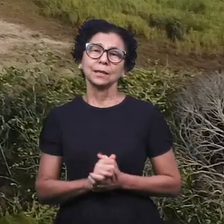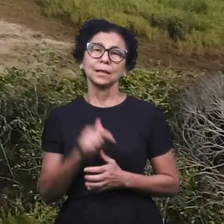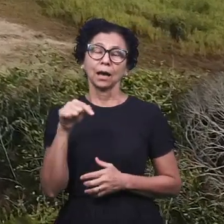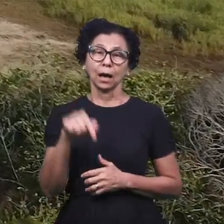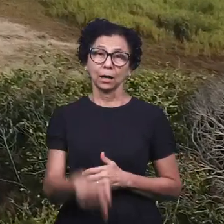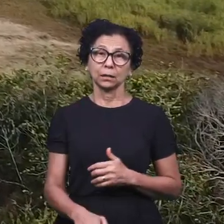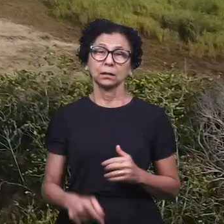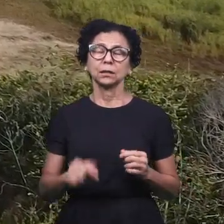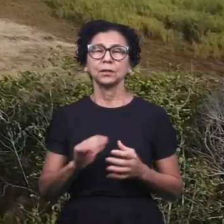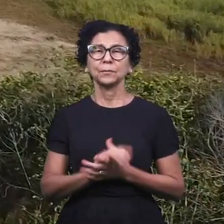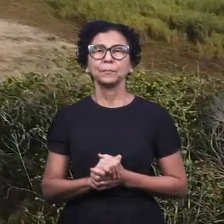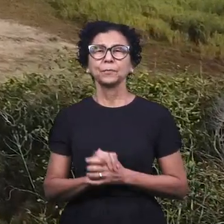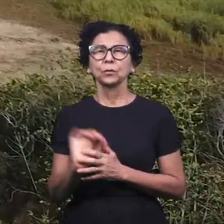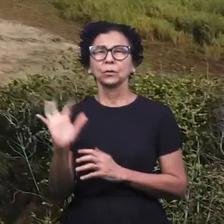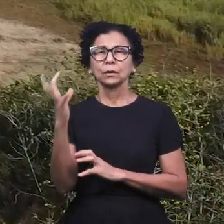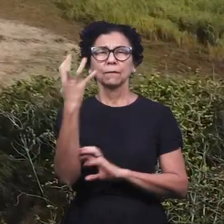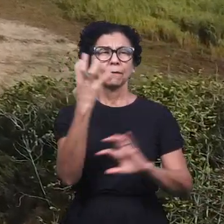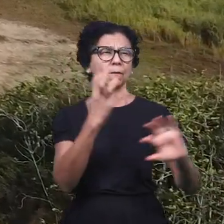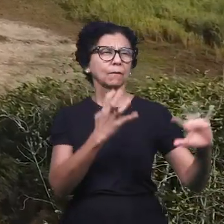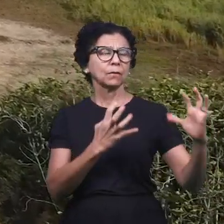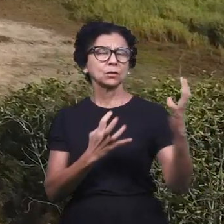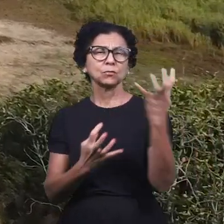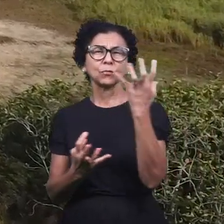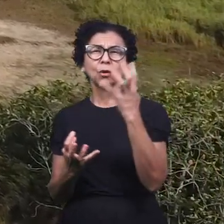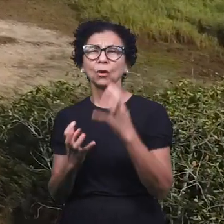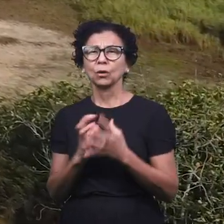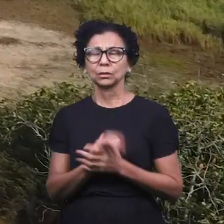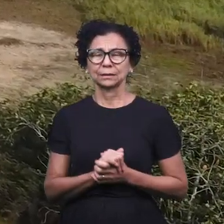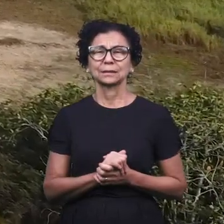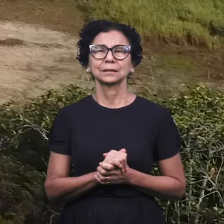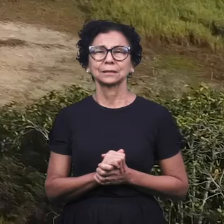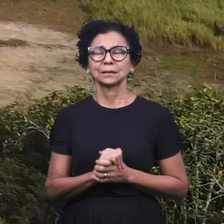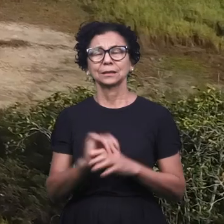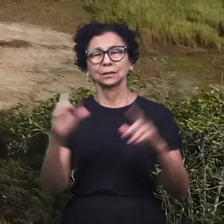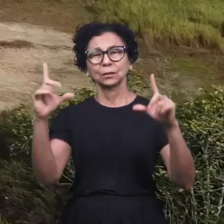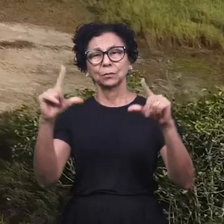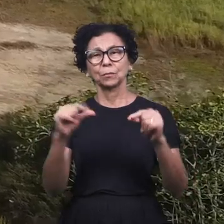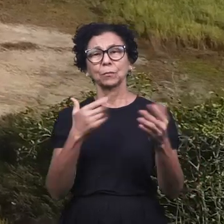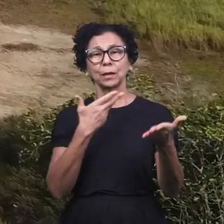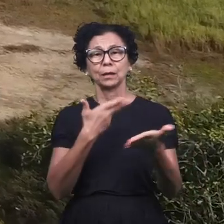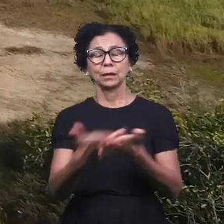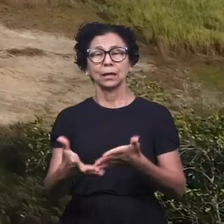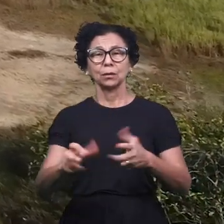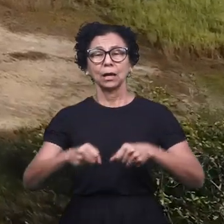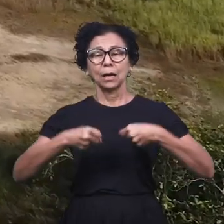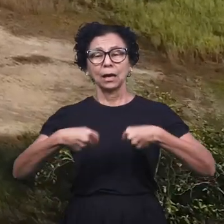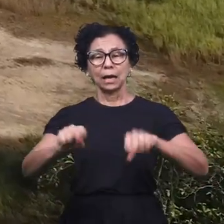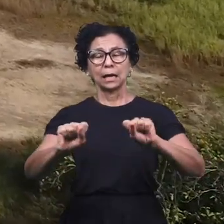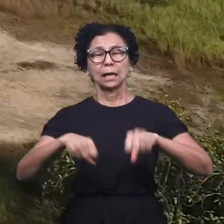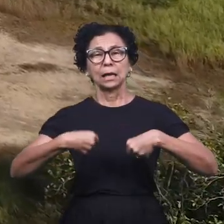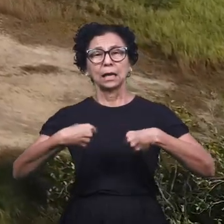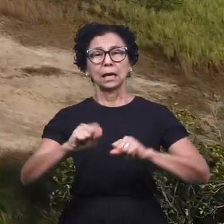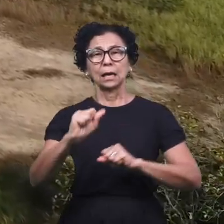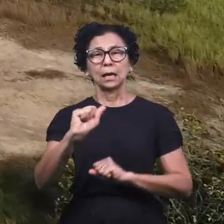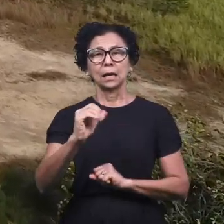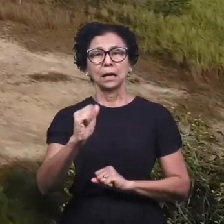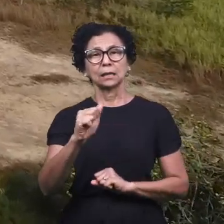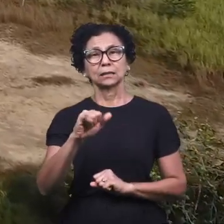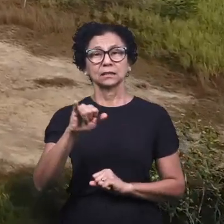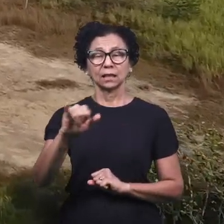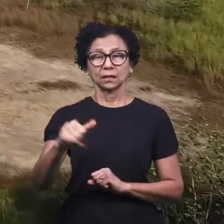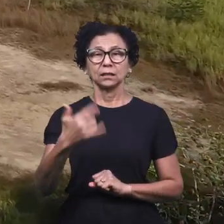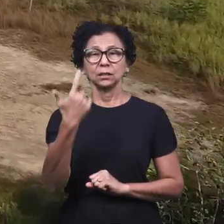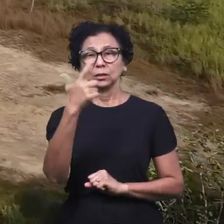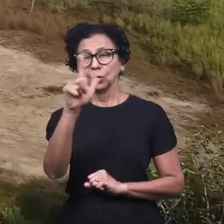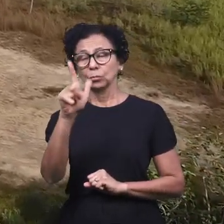Amazônia. As espécies mais vulneráveis são as que ficam nos alagados, como os açaizeiros e buritizeiros. A bióloga